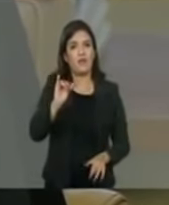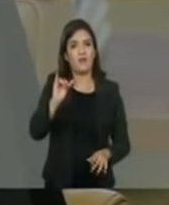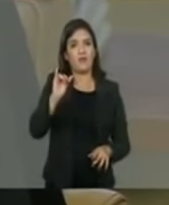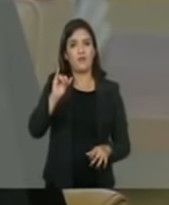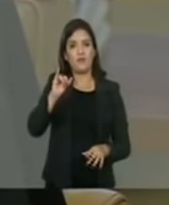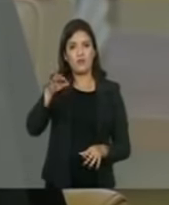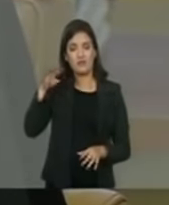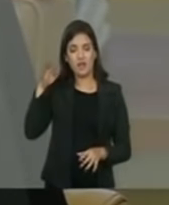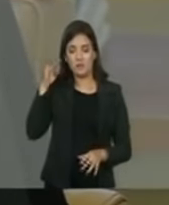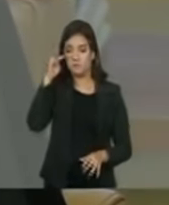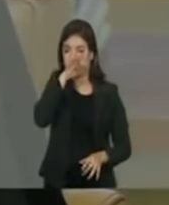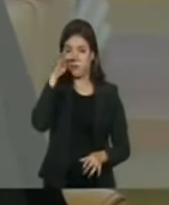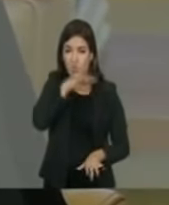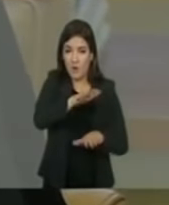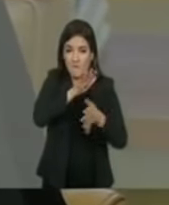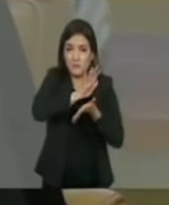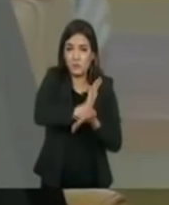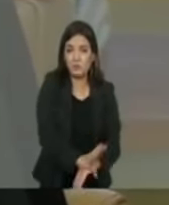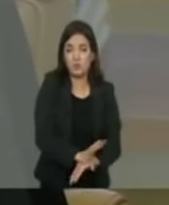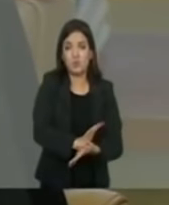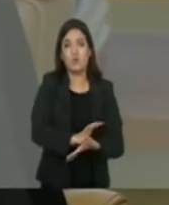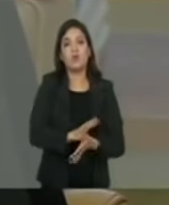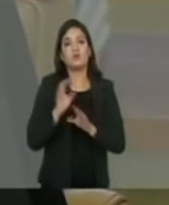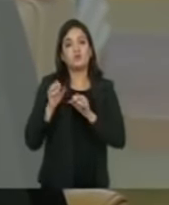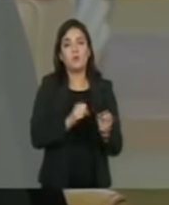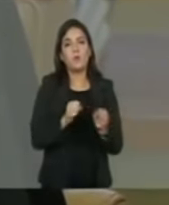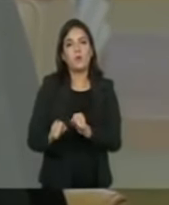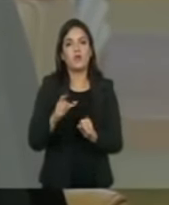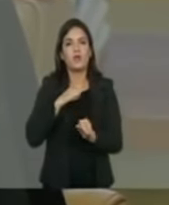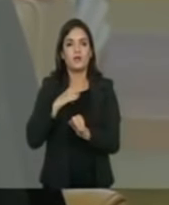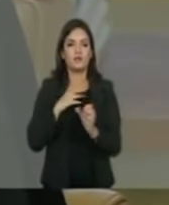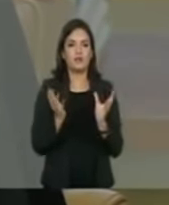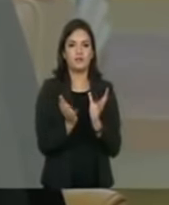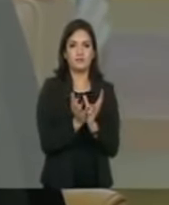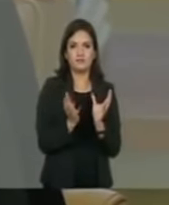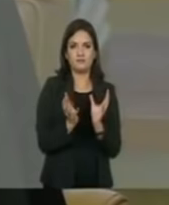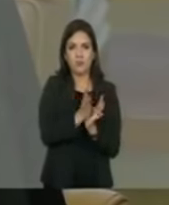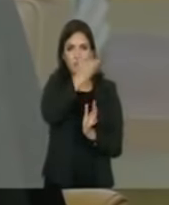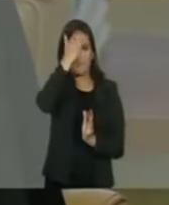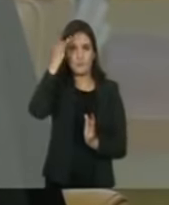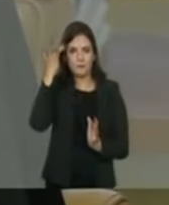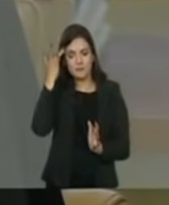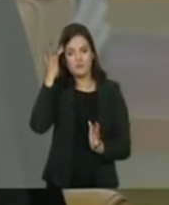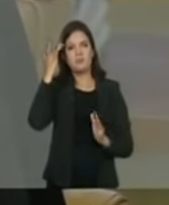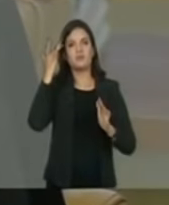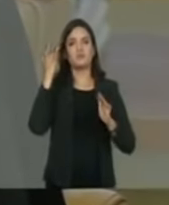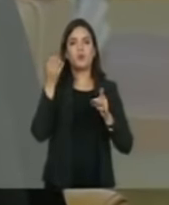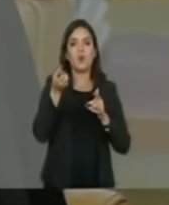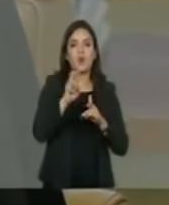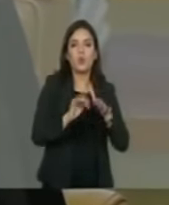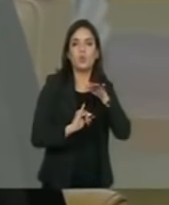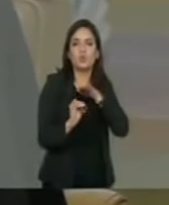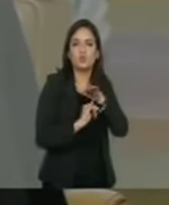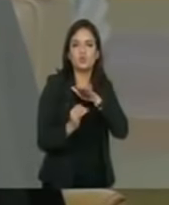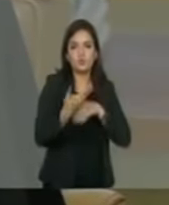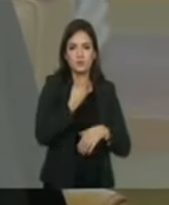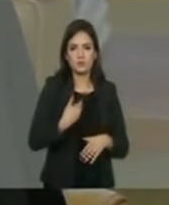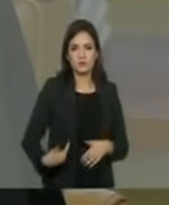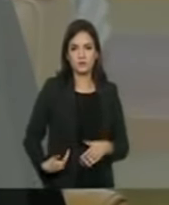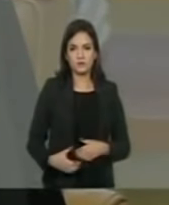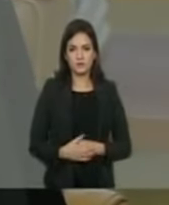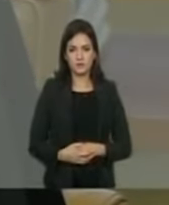por agentes e autoridades estatais daí é corretíssimo conservação do eminente saúde